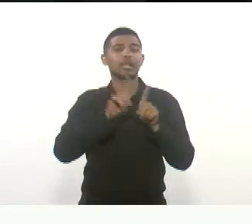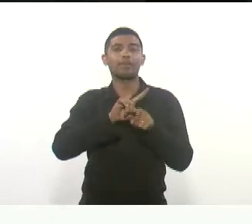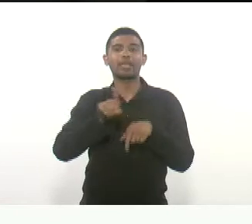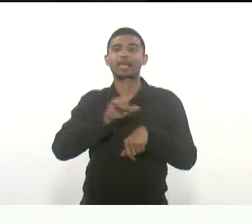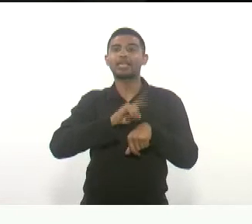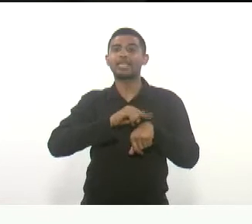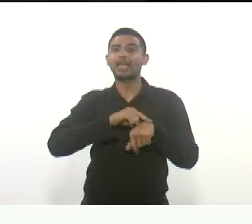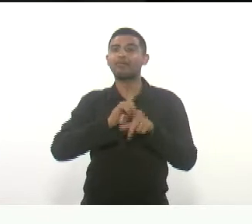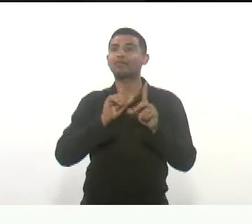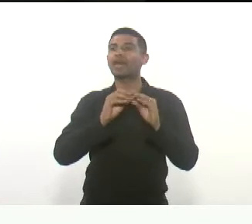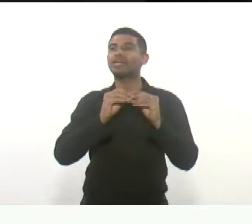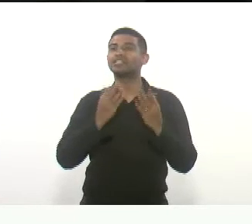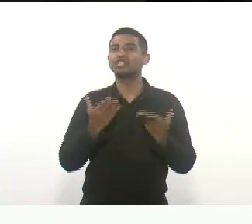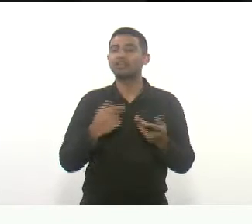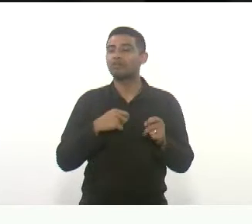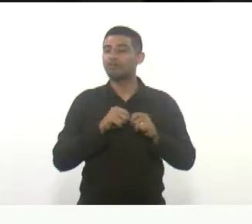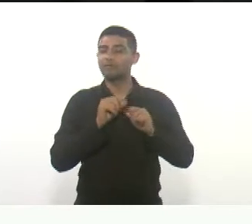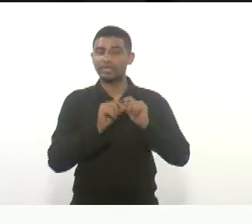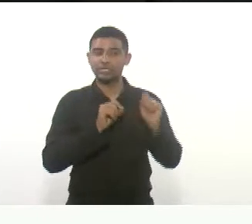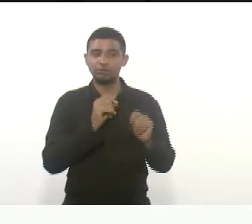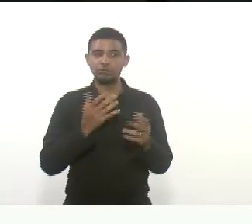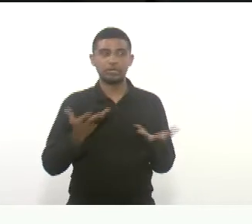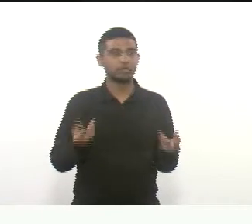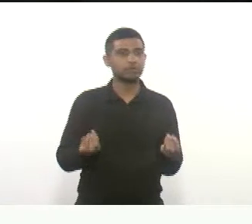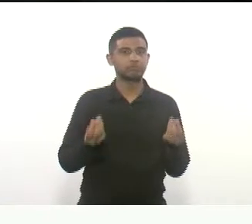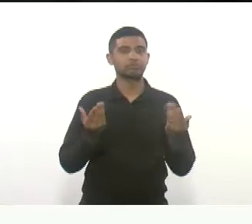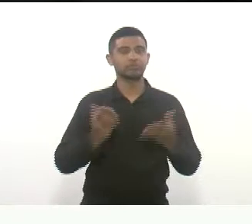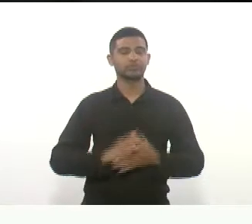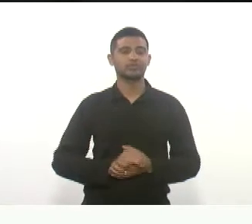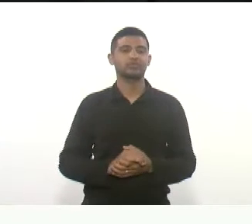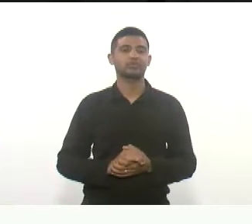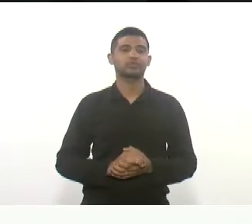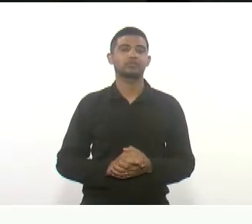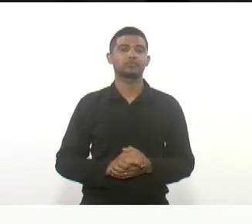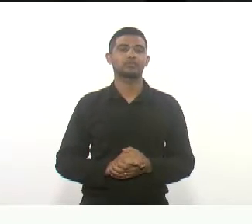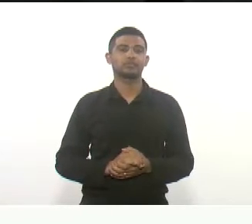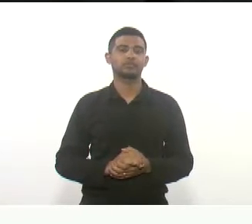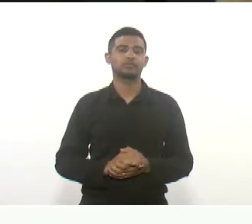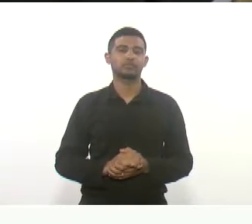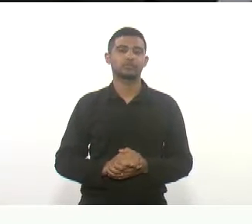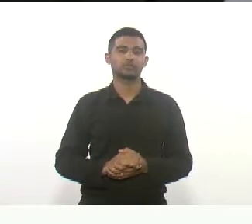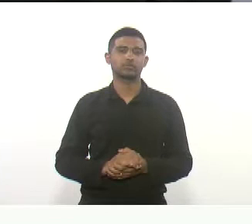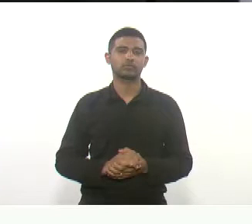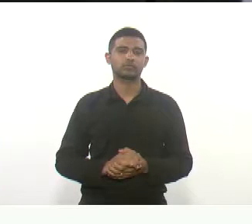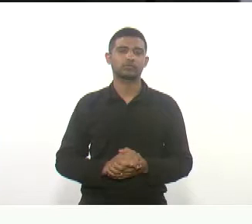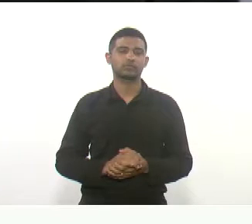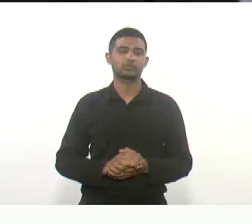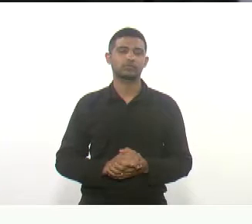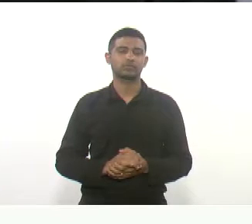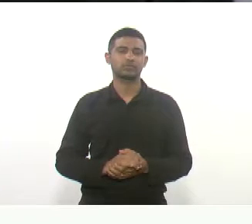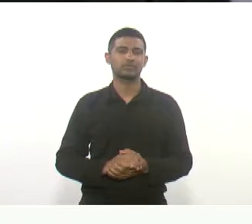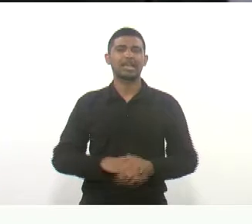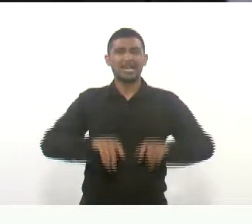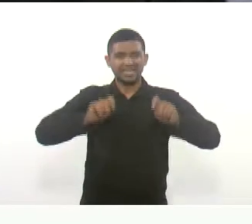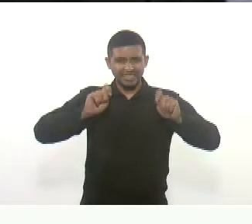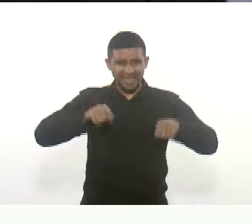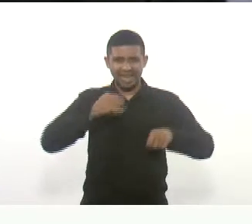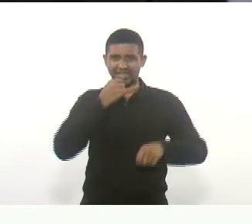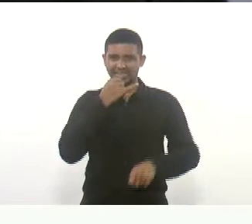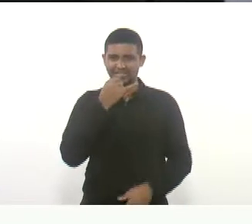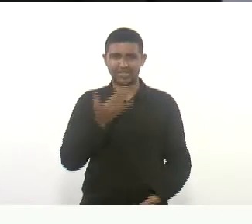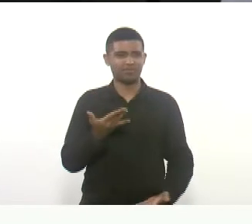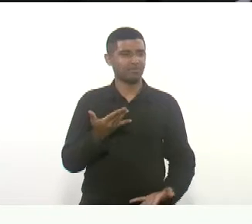já é o último que está aí, que é o uso do tempo extra. Eu não posso fazer mais do mesmo, né? Eu não posso esperar